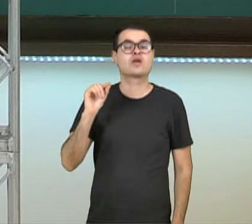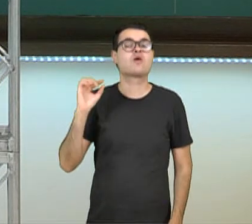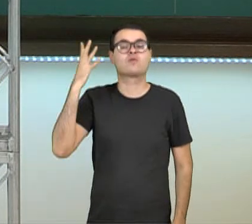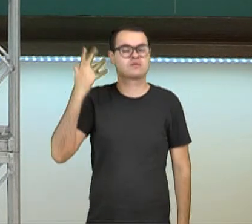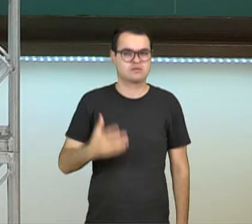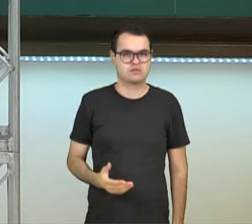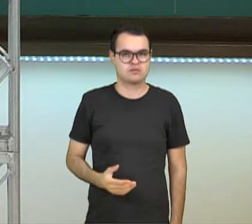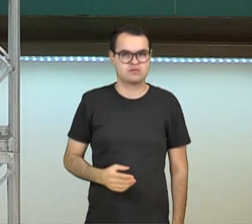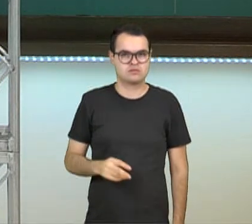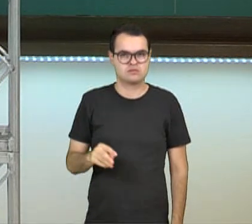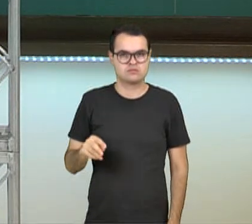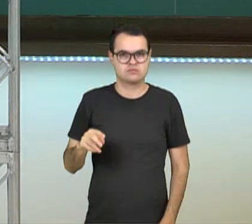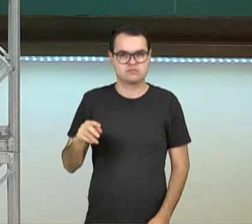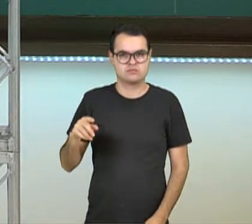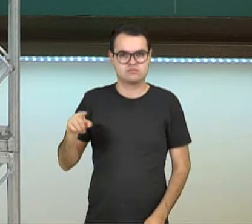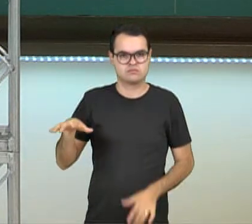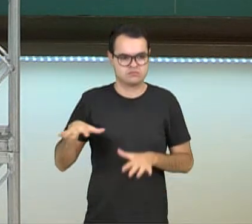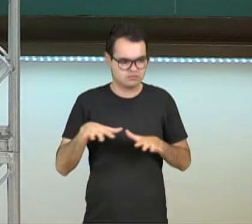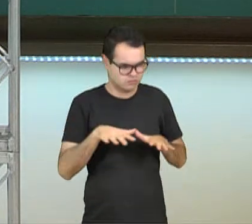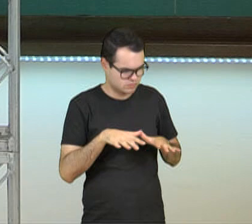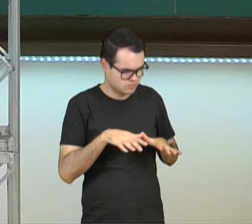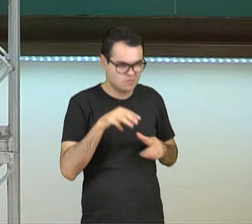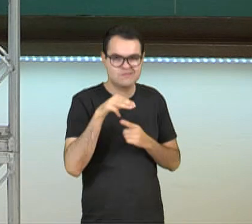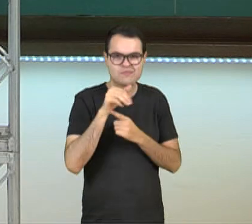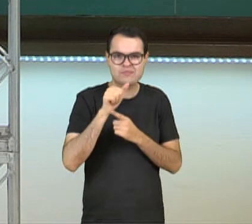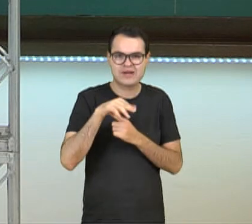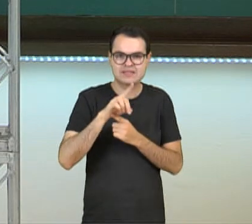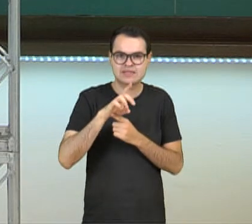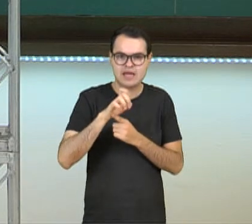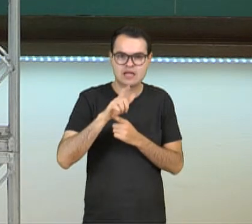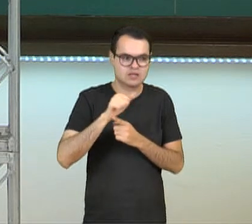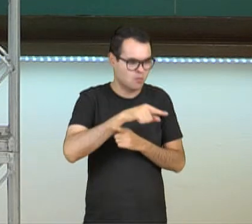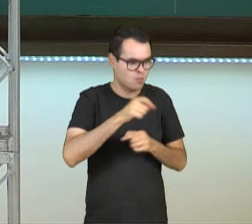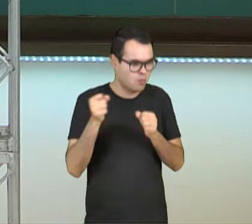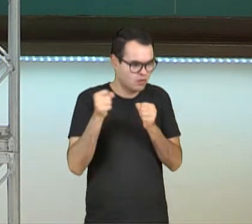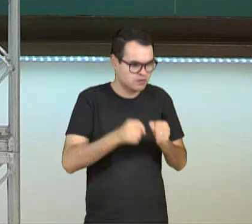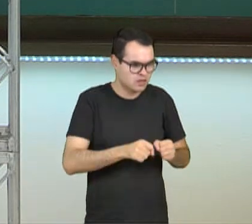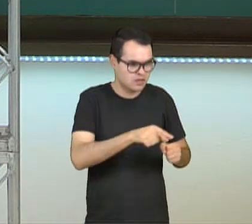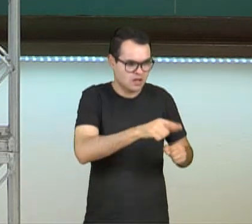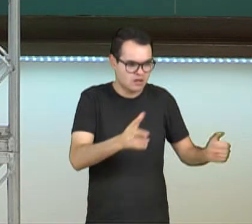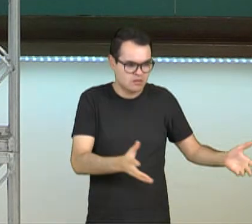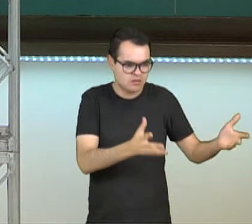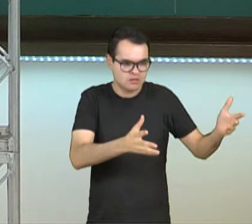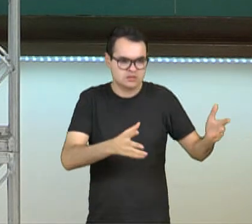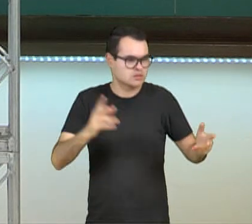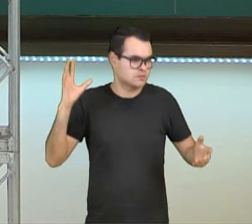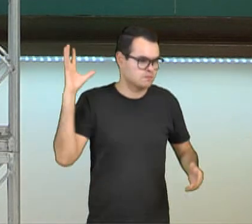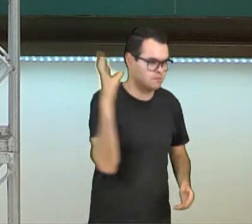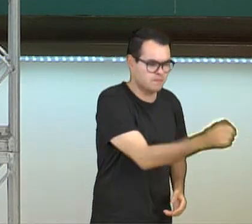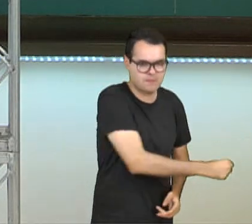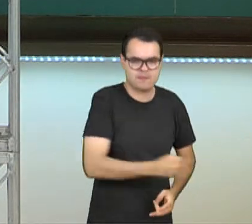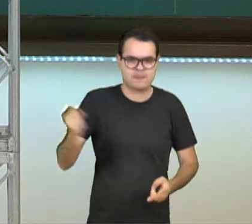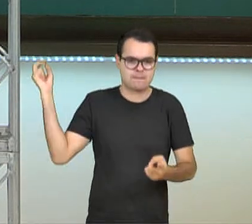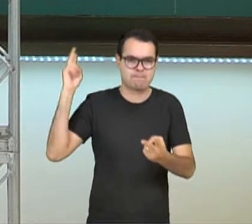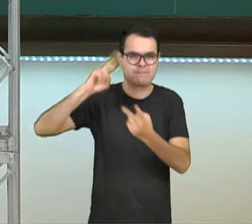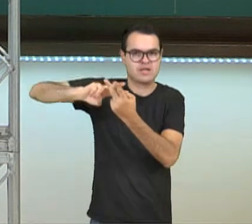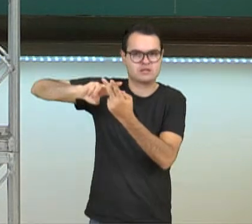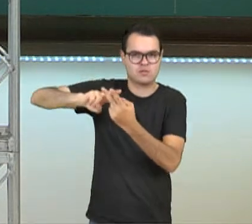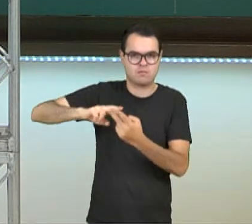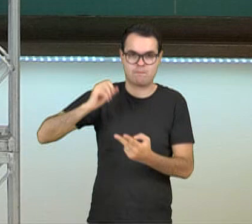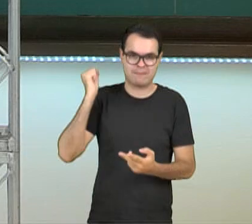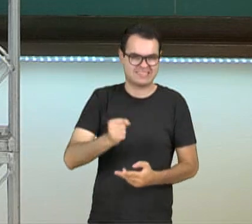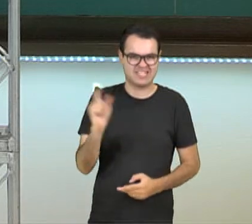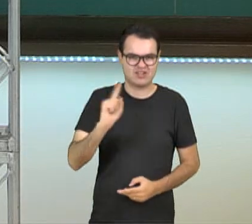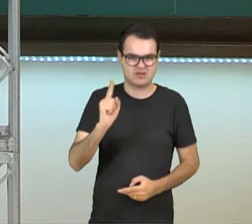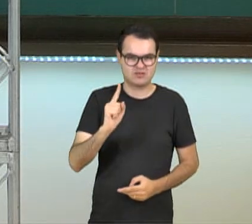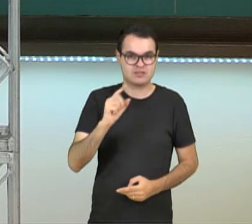aconteceu? Quando eles viram quem era Nelson Mandela, o poder que ele exercia no povo, eles prenderam ele, eles não mataram, eles prenderam. Porque